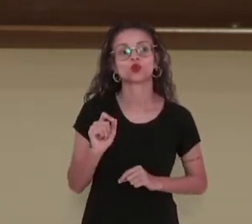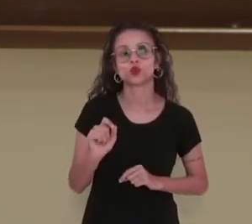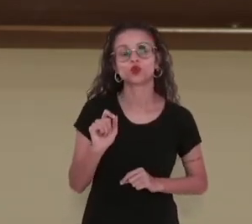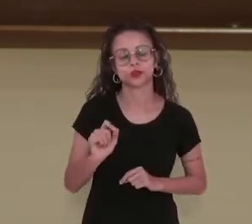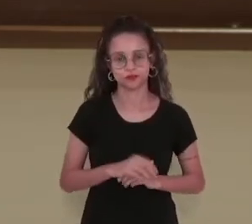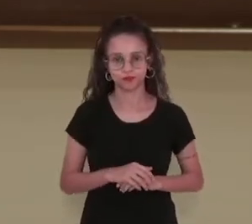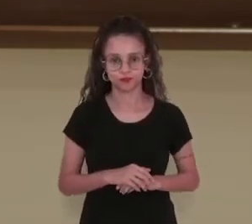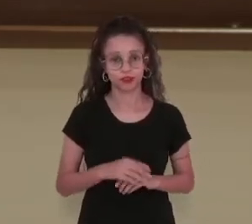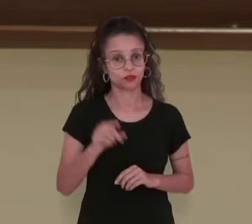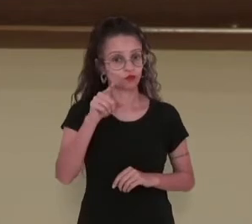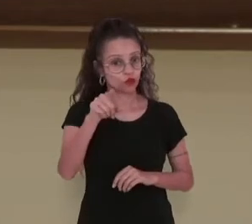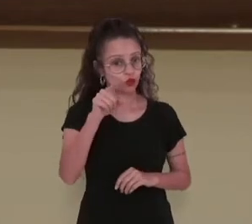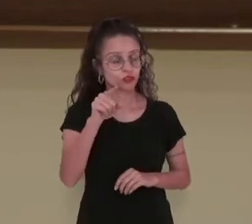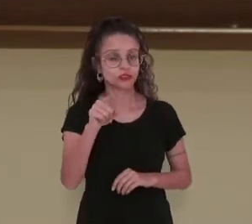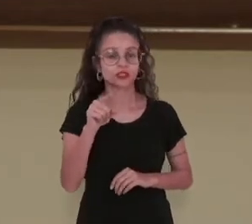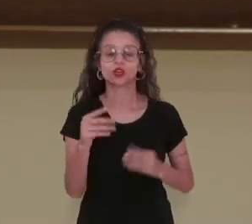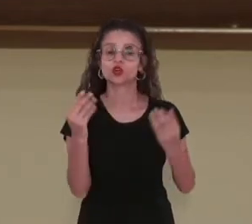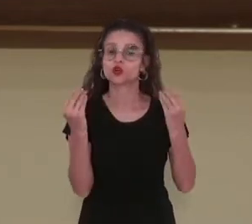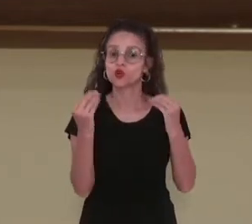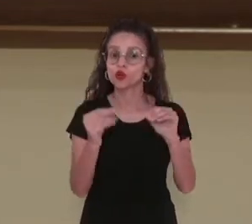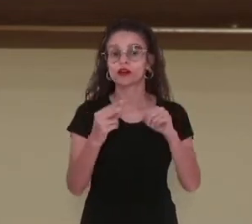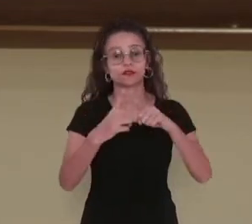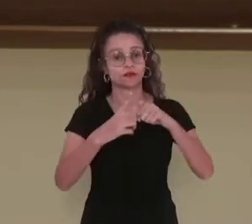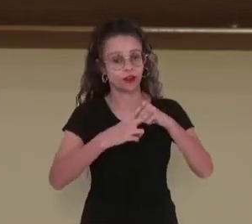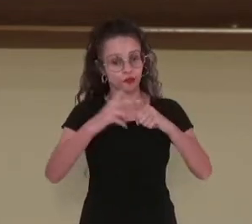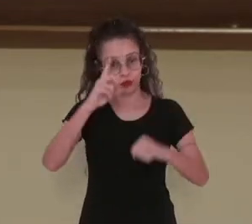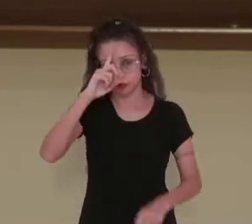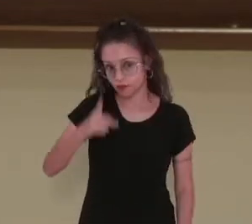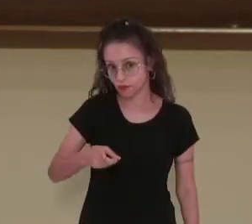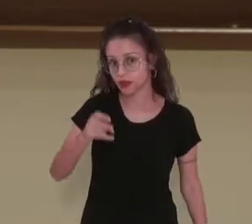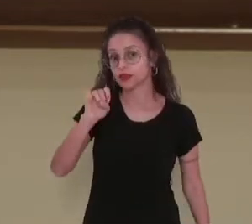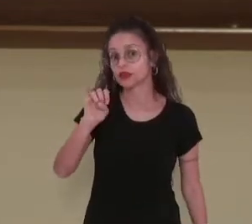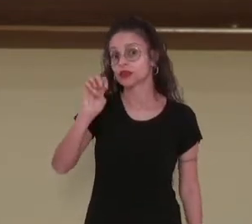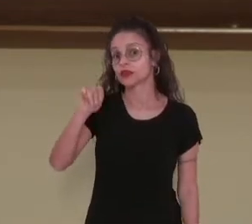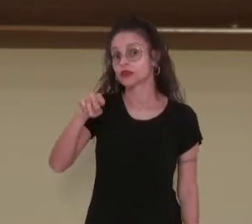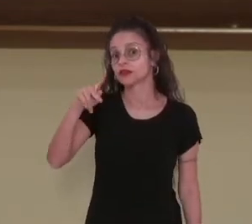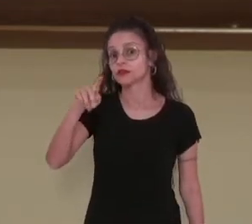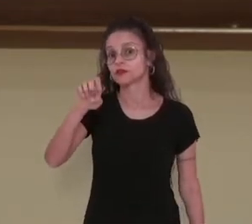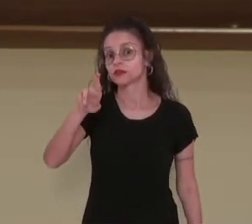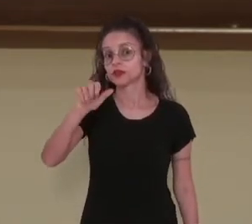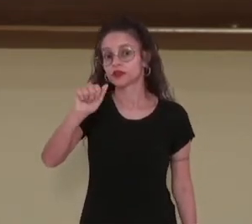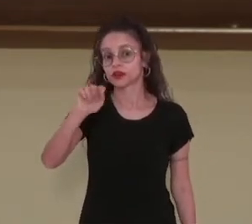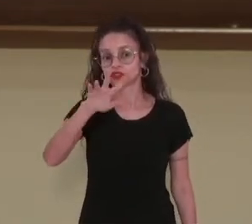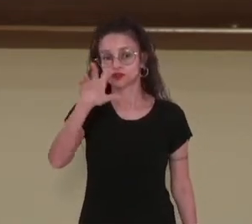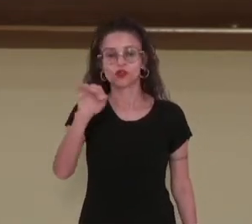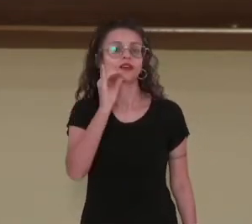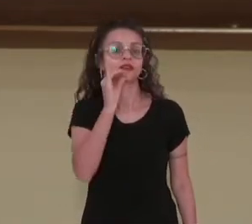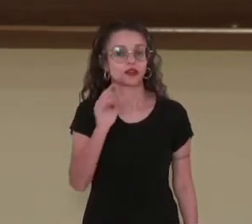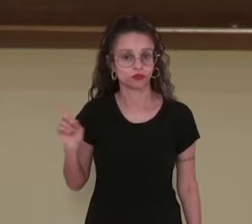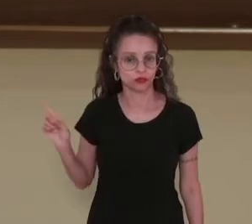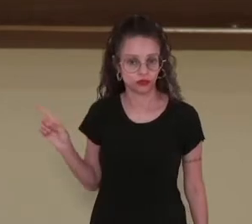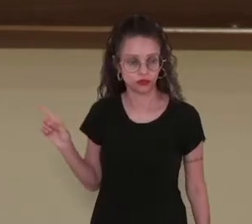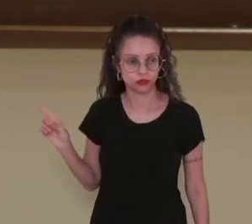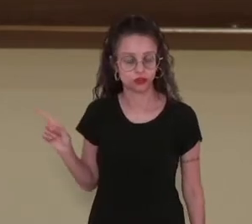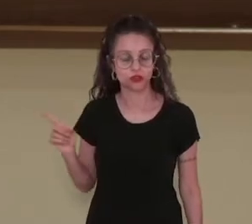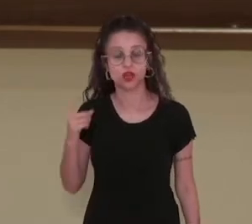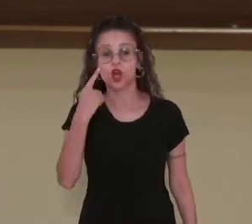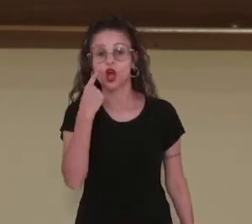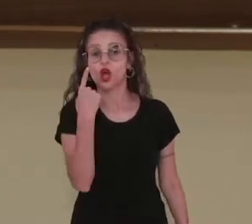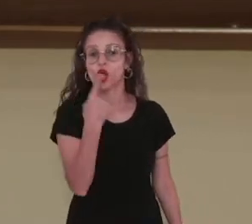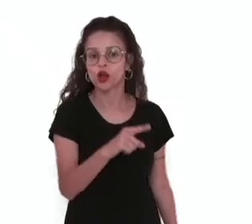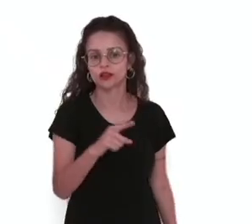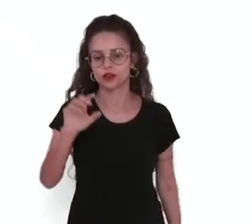Que você coloque verbos no imperativo, tá ok? Então, ó, no exemplo, olhe que